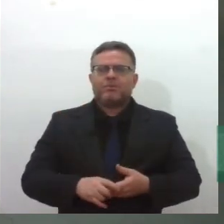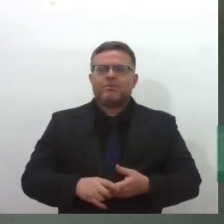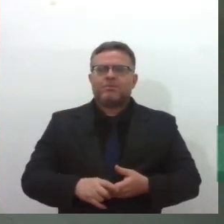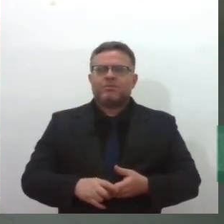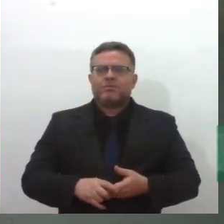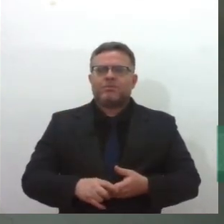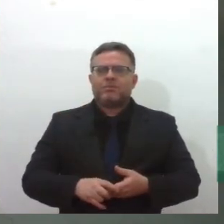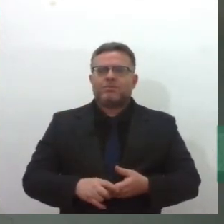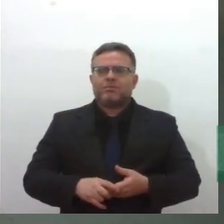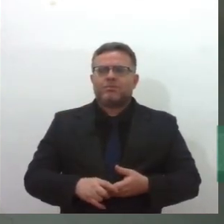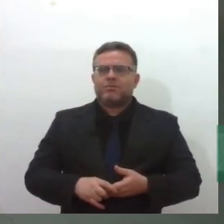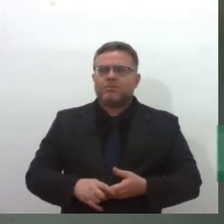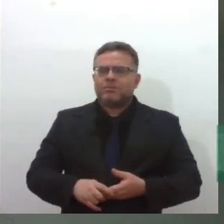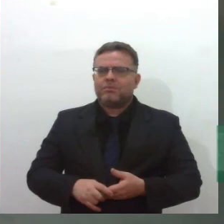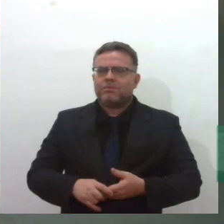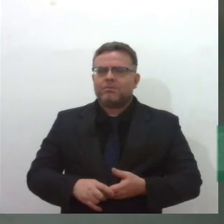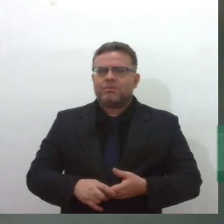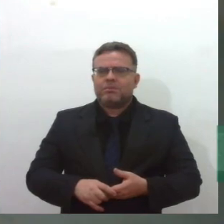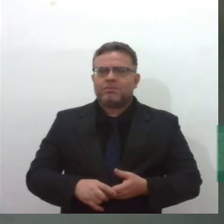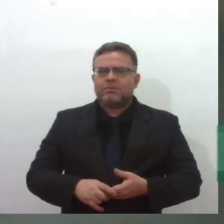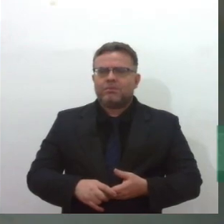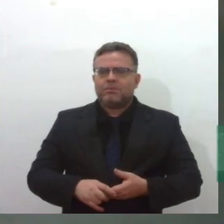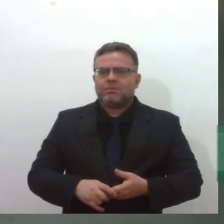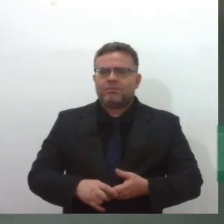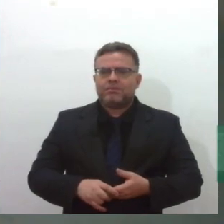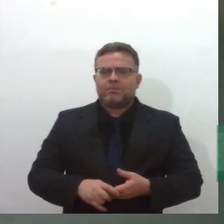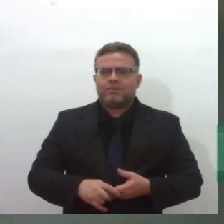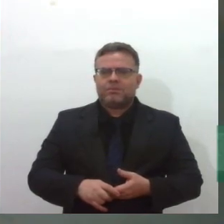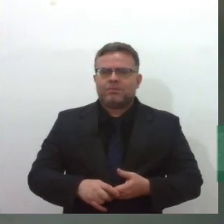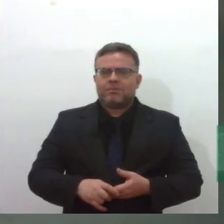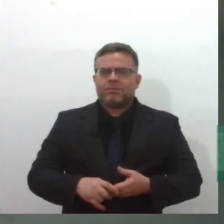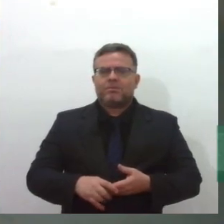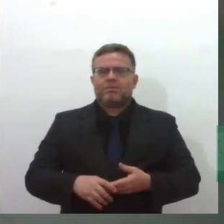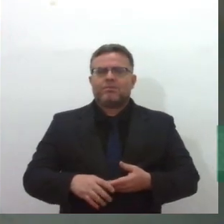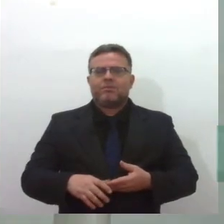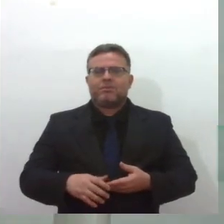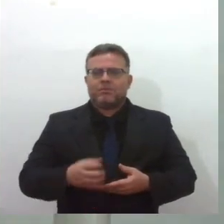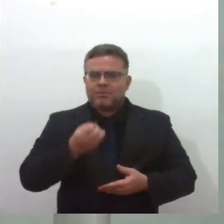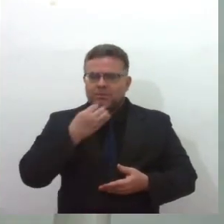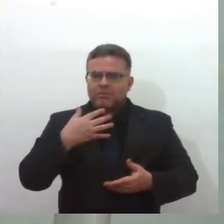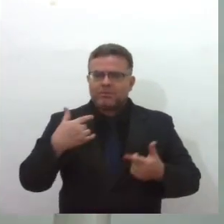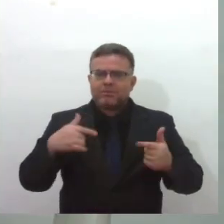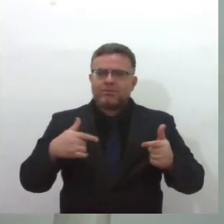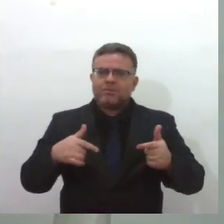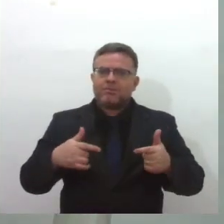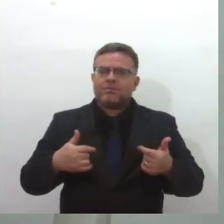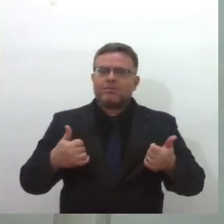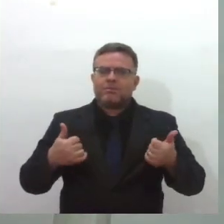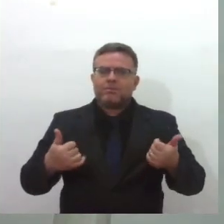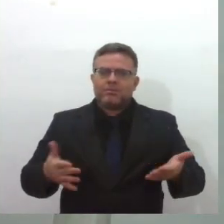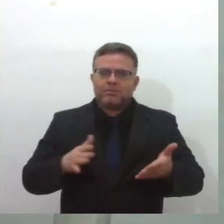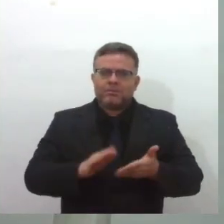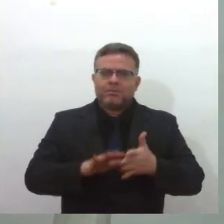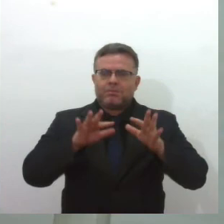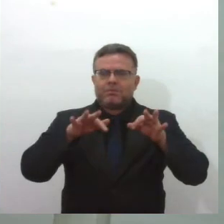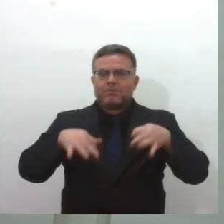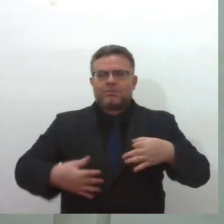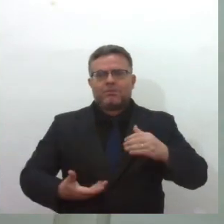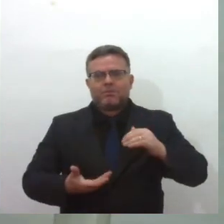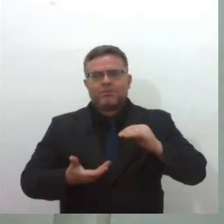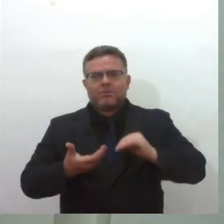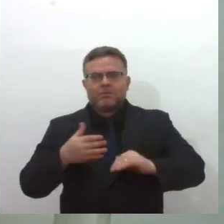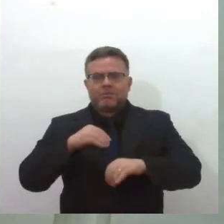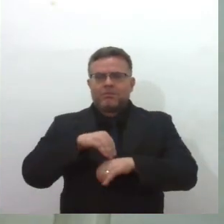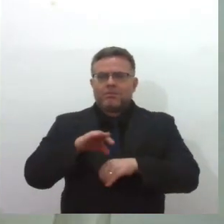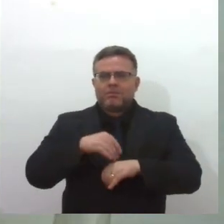Bom dia, Ronaldo. Até mais. Bom dia. Bom trabalho. É isso, chegamos ao fim de mais um Congresso em Pauta,